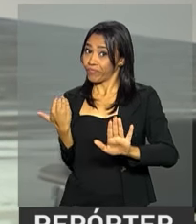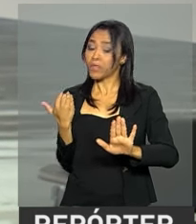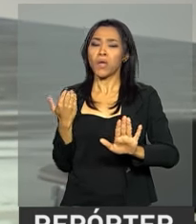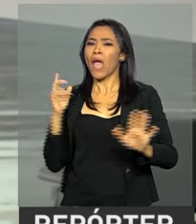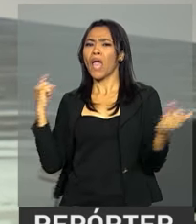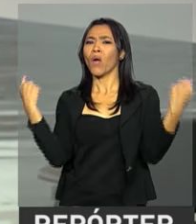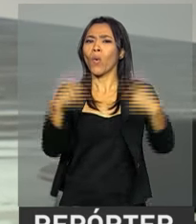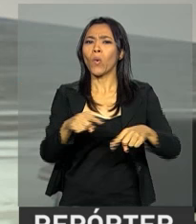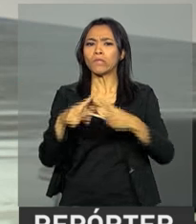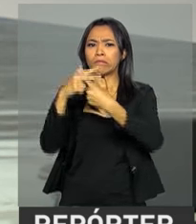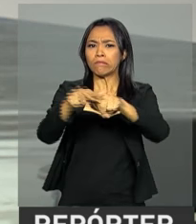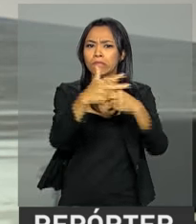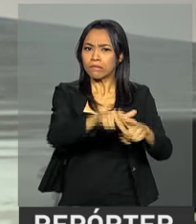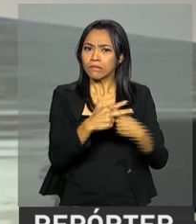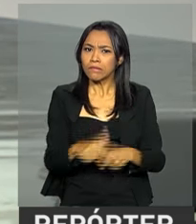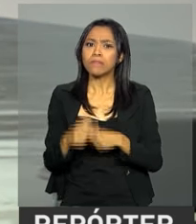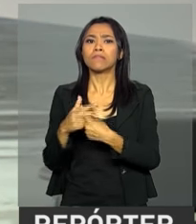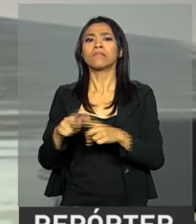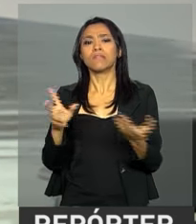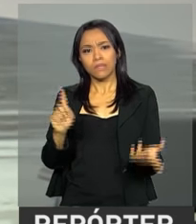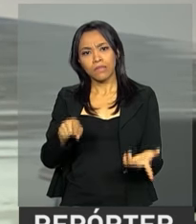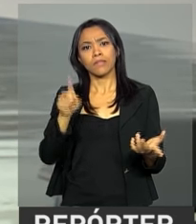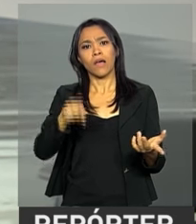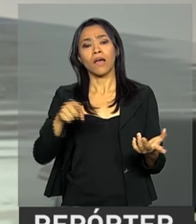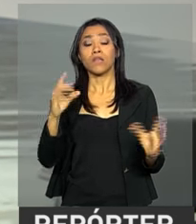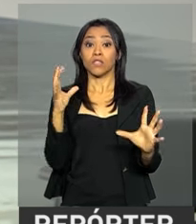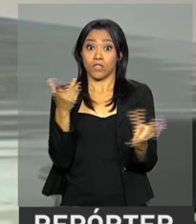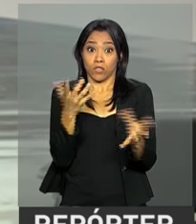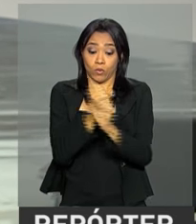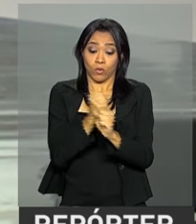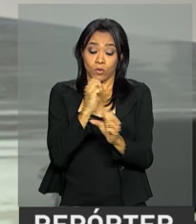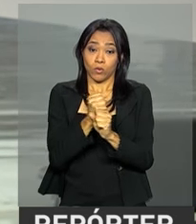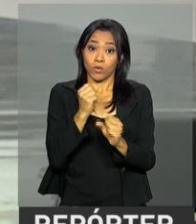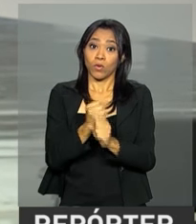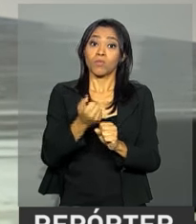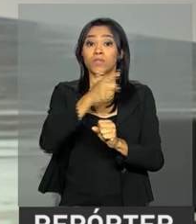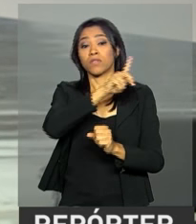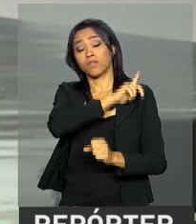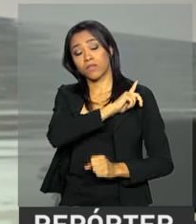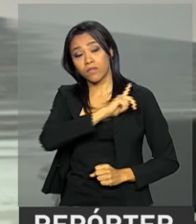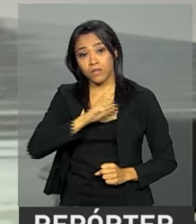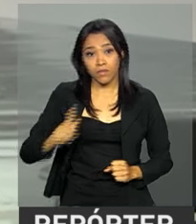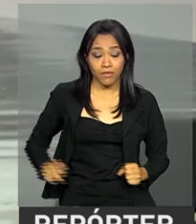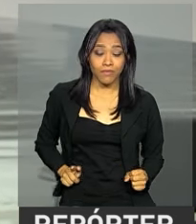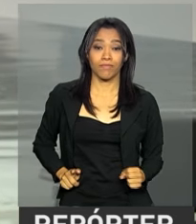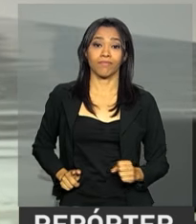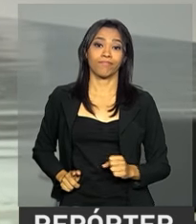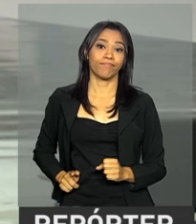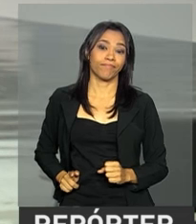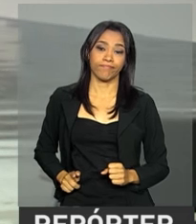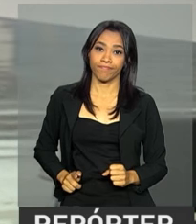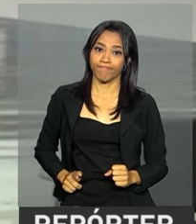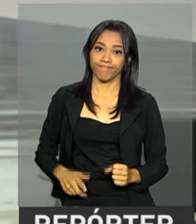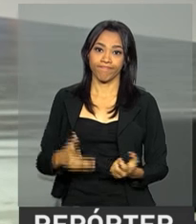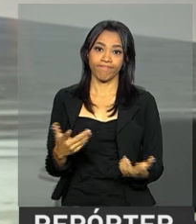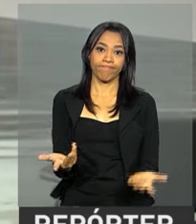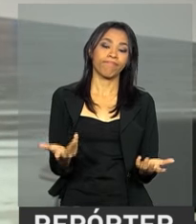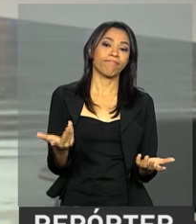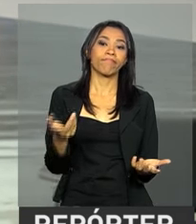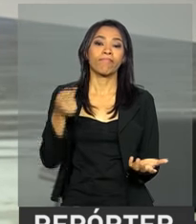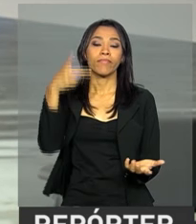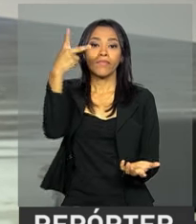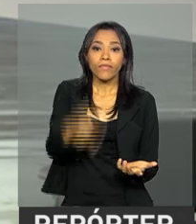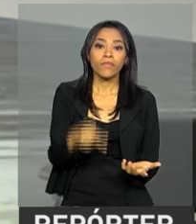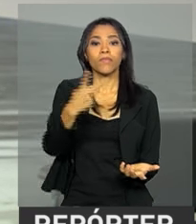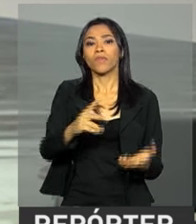ajuste que vem sendo adotadas pelo governo do estado sobre esse assunto o presidente Michel Temer afirmou que a tônica de seu governo